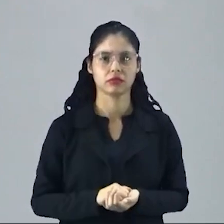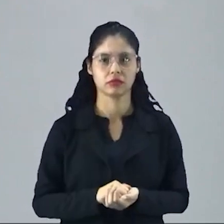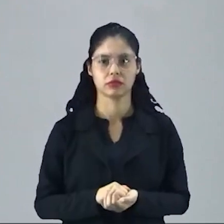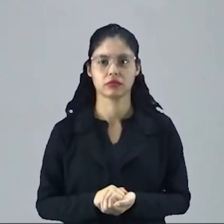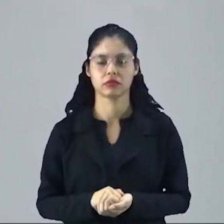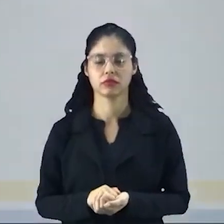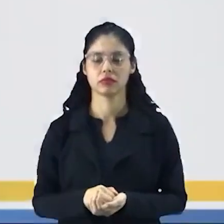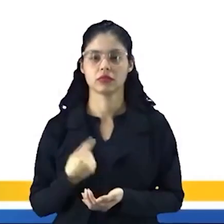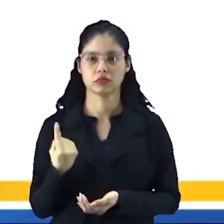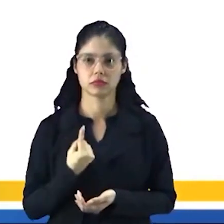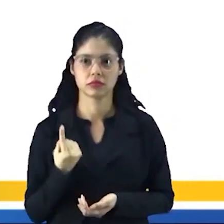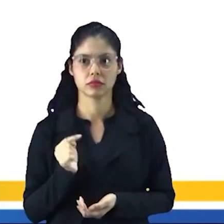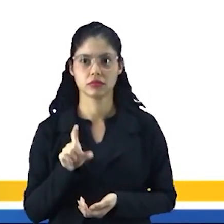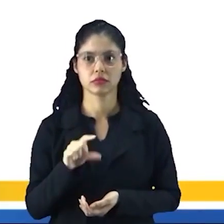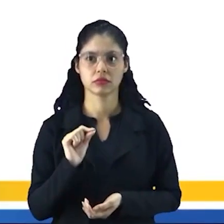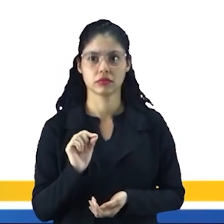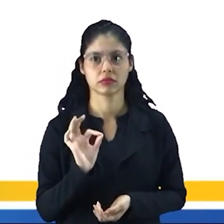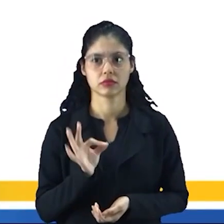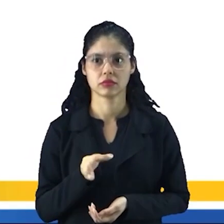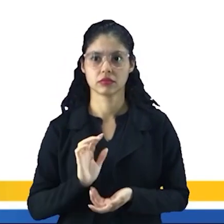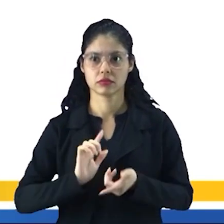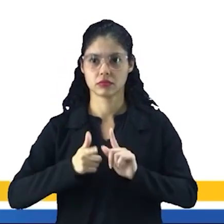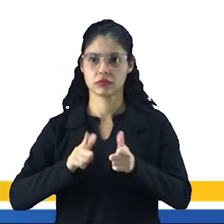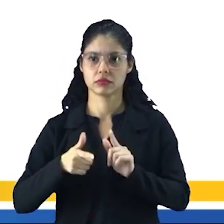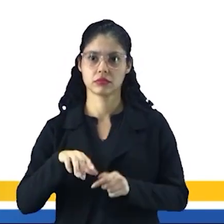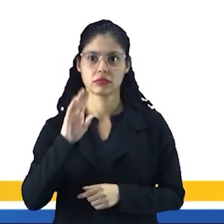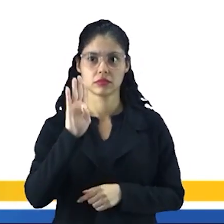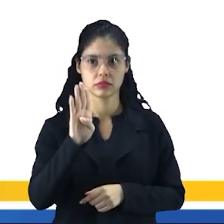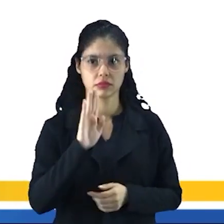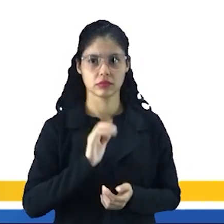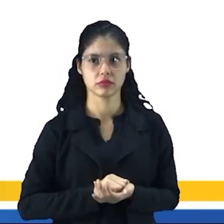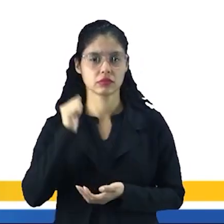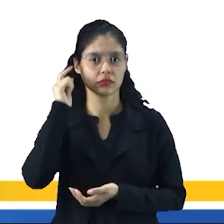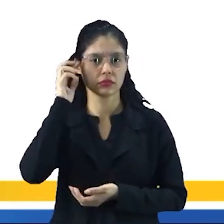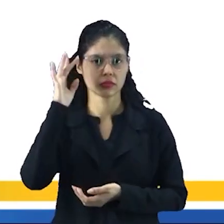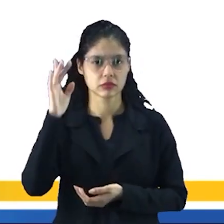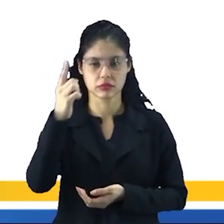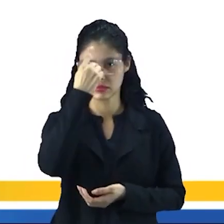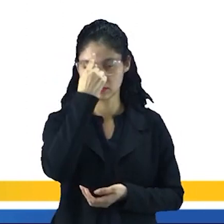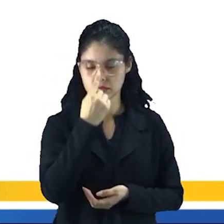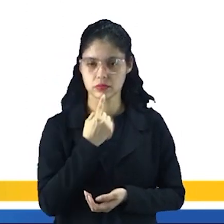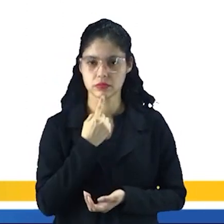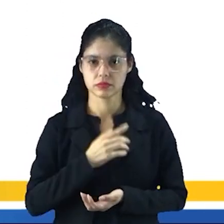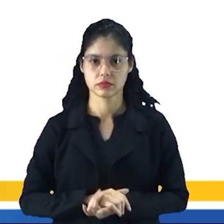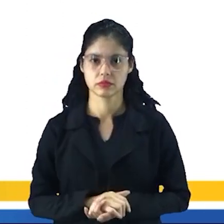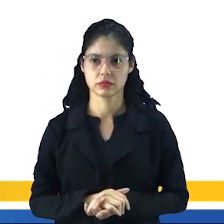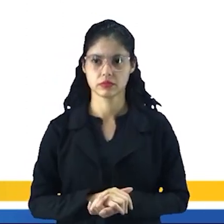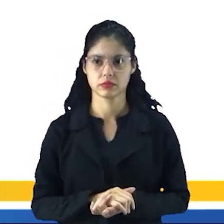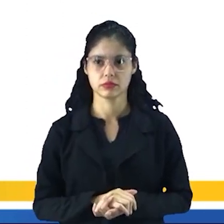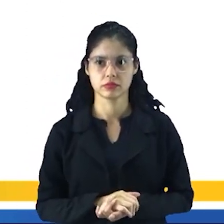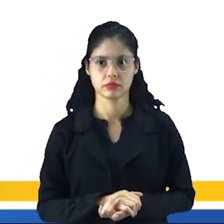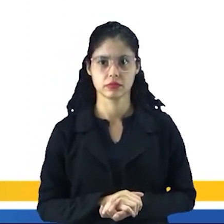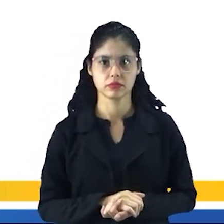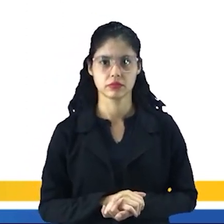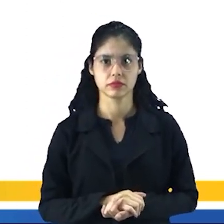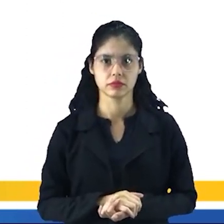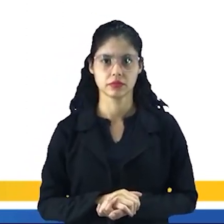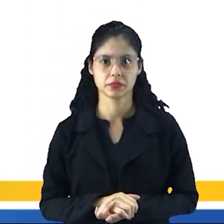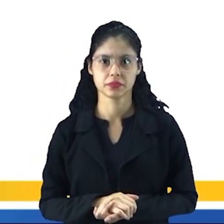a única alternativa correta é a letra B, a imagem dos sonhos. Tudo